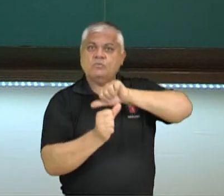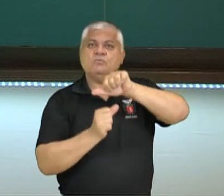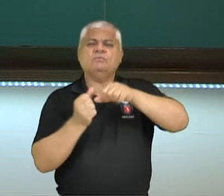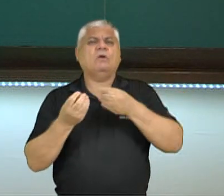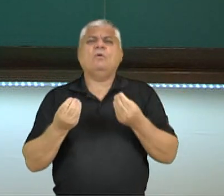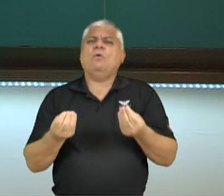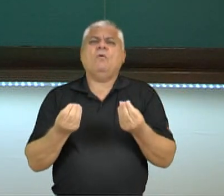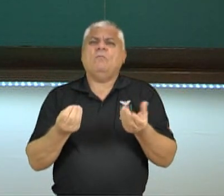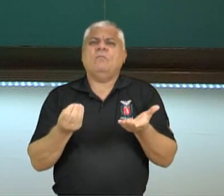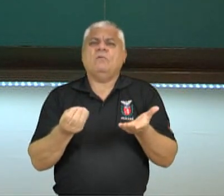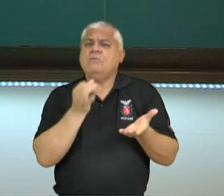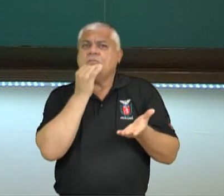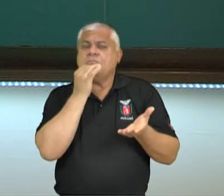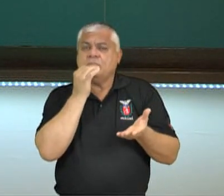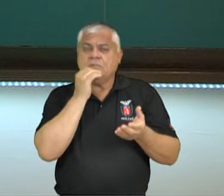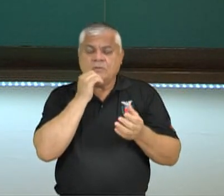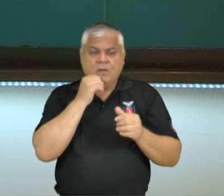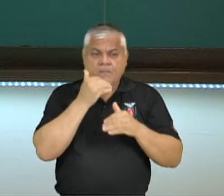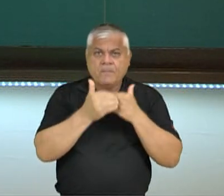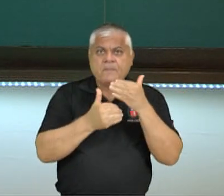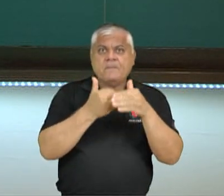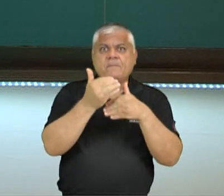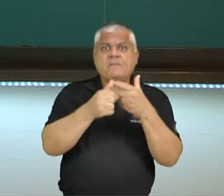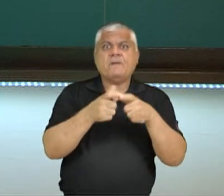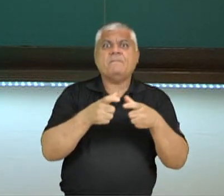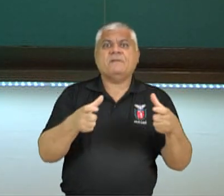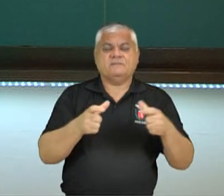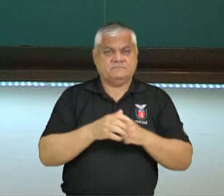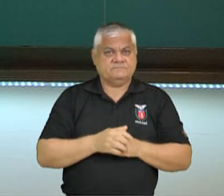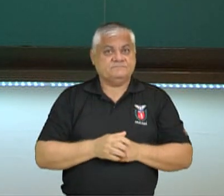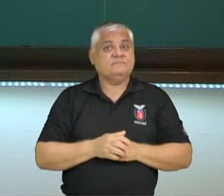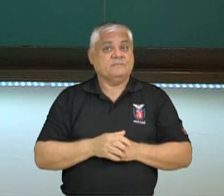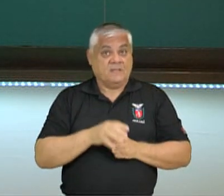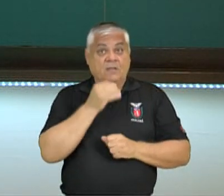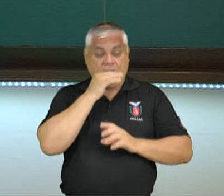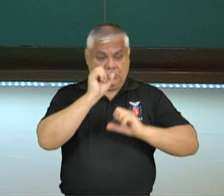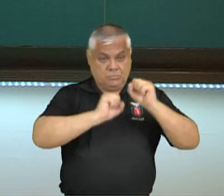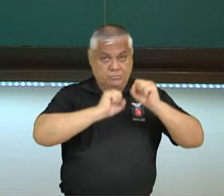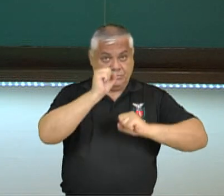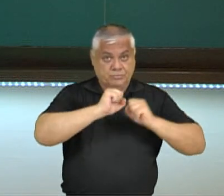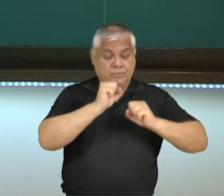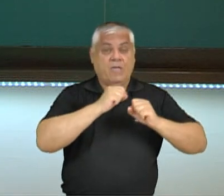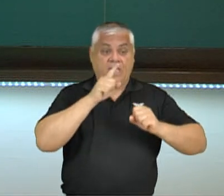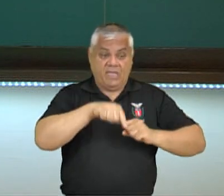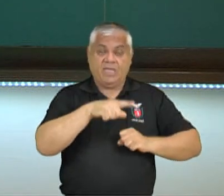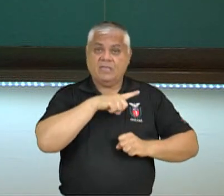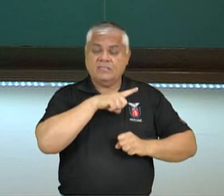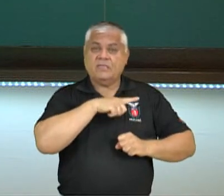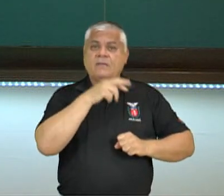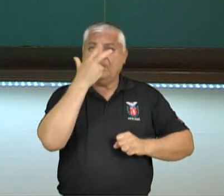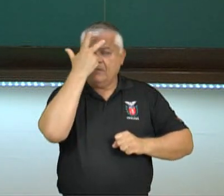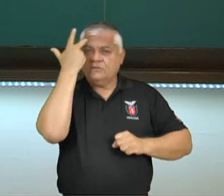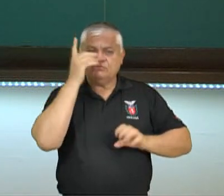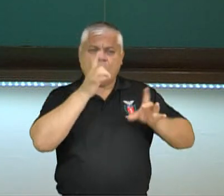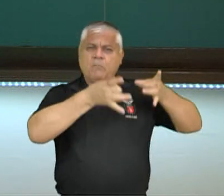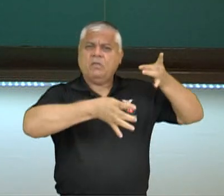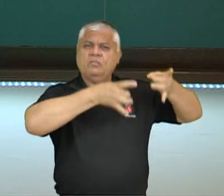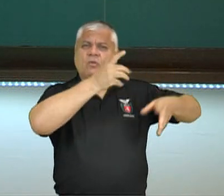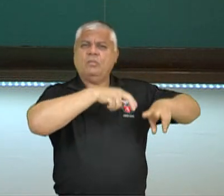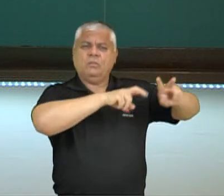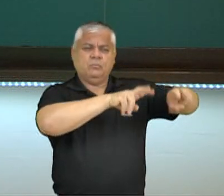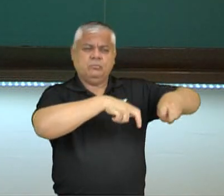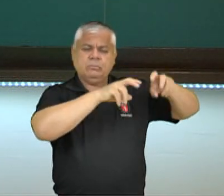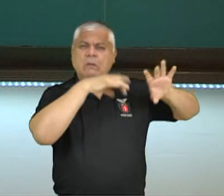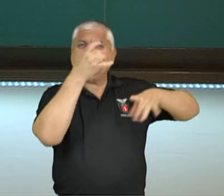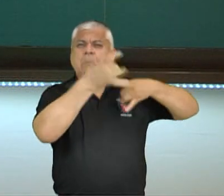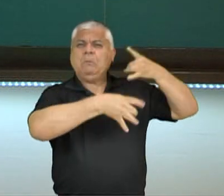que isso fica com a Revolução Industrial. Afinal de contas, a Revolução Industrial provoca um êxodo rural, As famílias